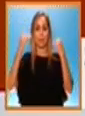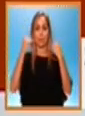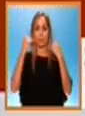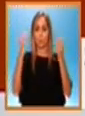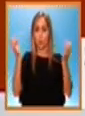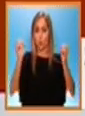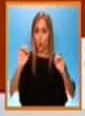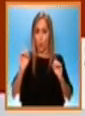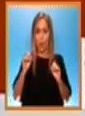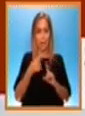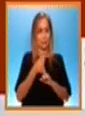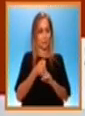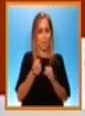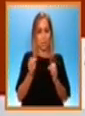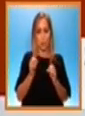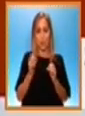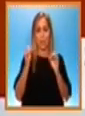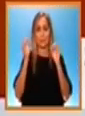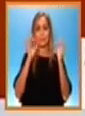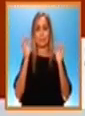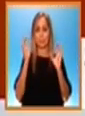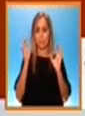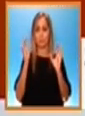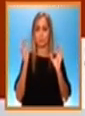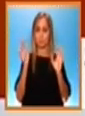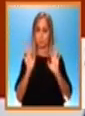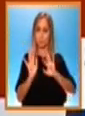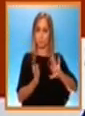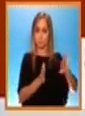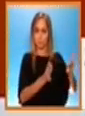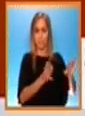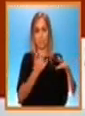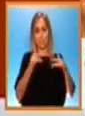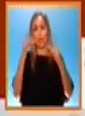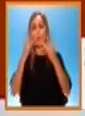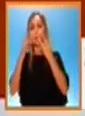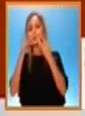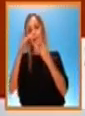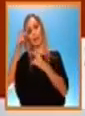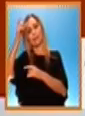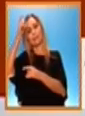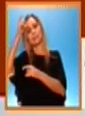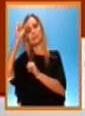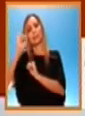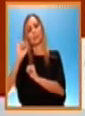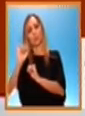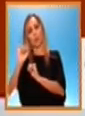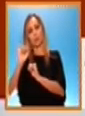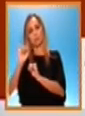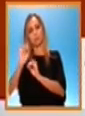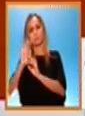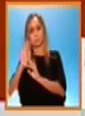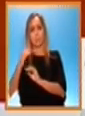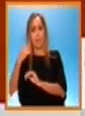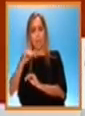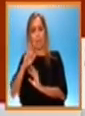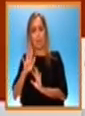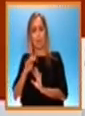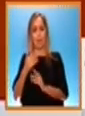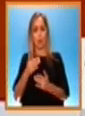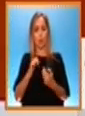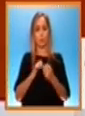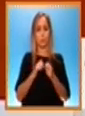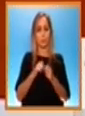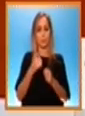mensagem nenhuma, não é para desafiar, é puro entretenimento. E depois há o teatro mais dito intelectual e por aí fora. O problema é que Portugal